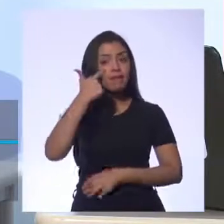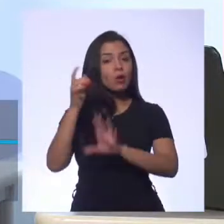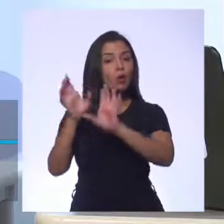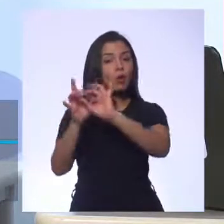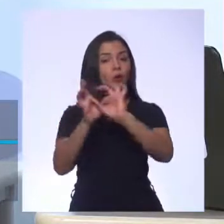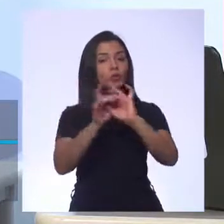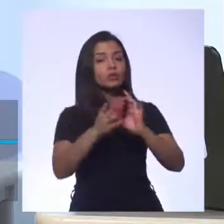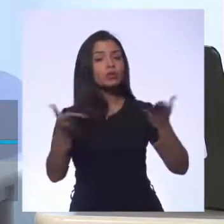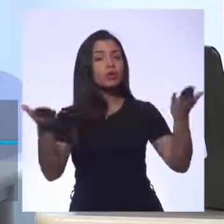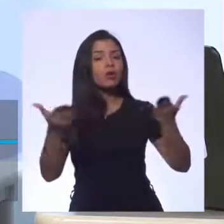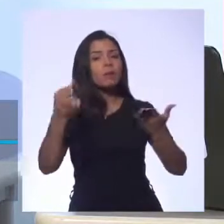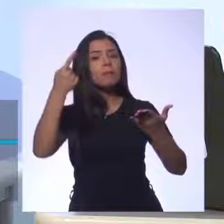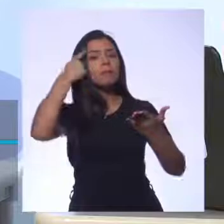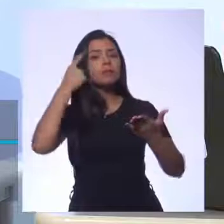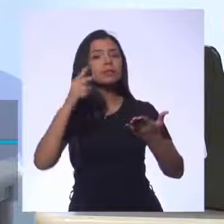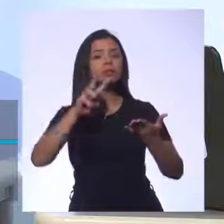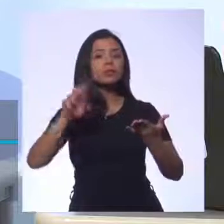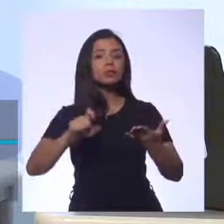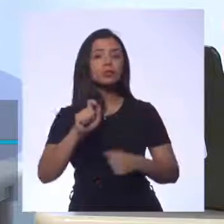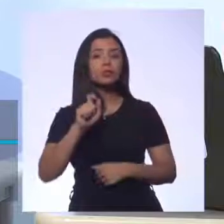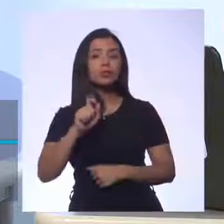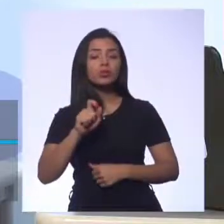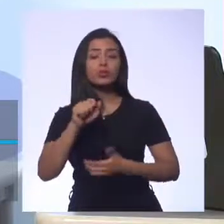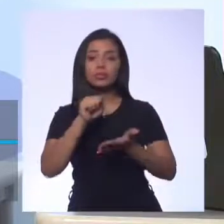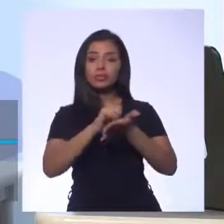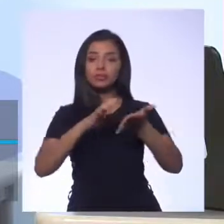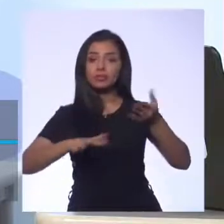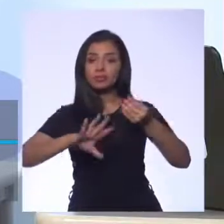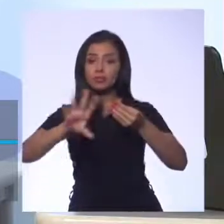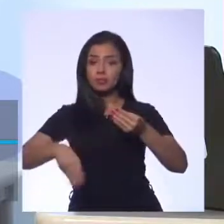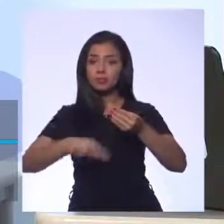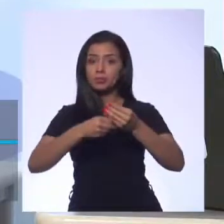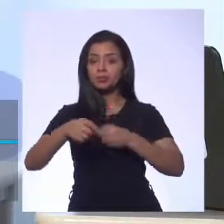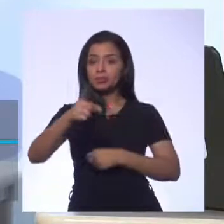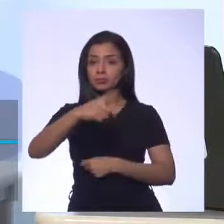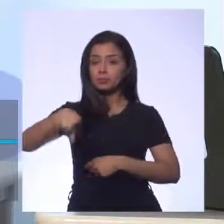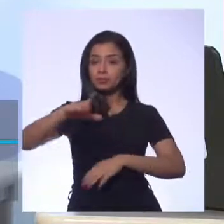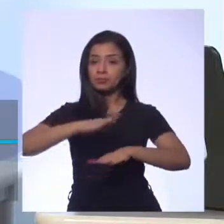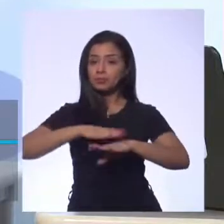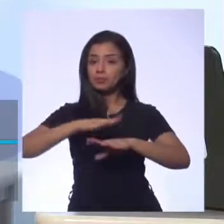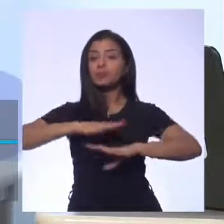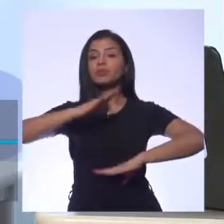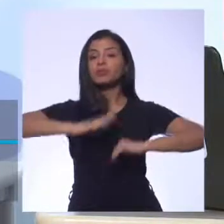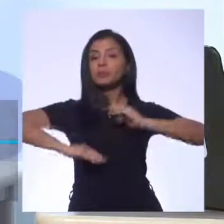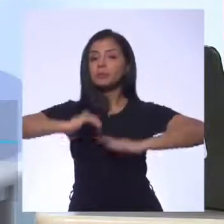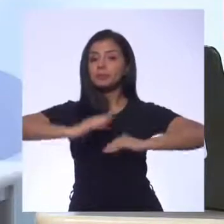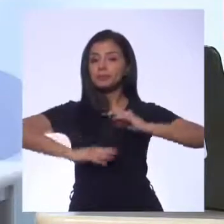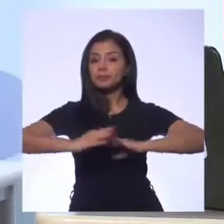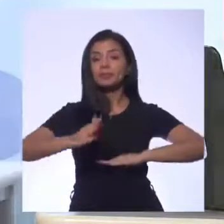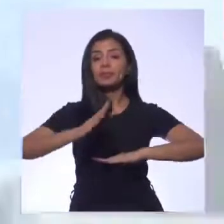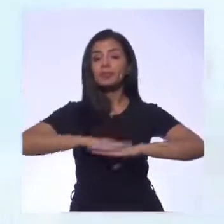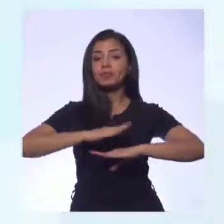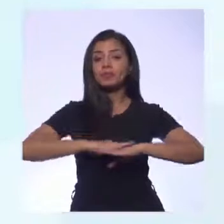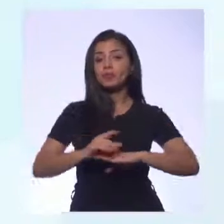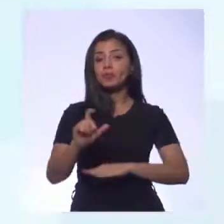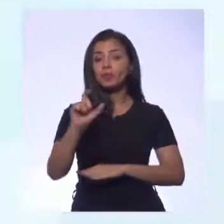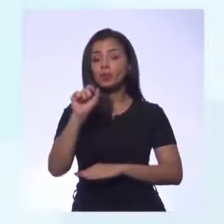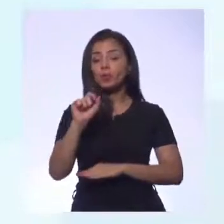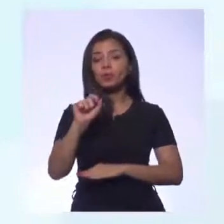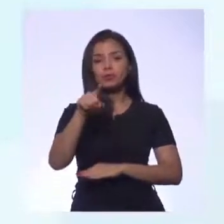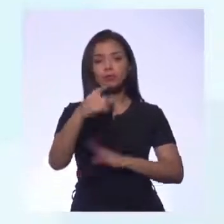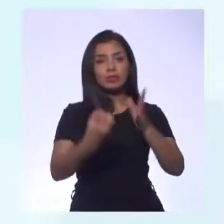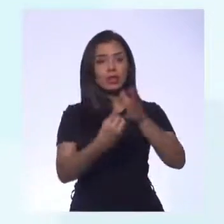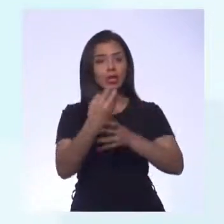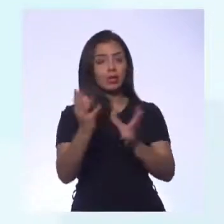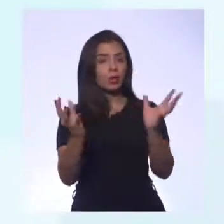e agora nós pensamos como atividade para vocês aí, mão na massa, cria seu